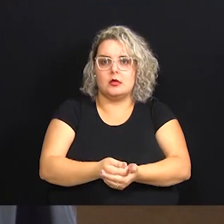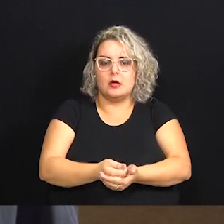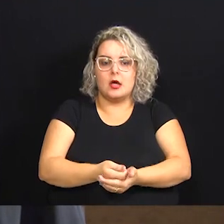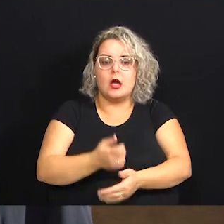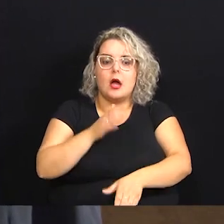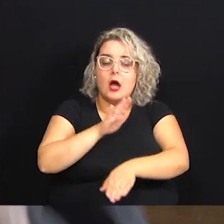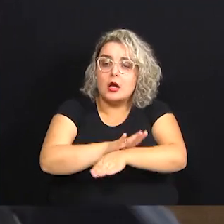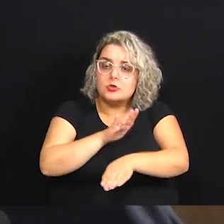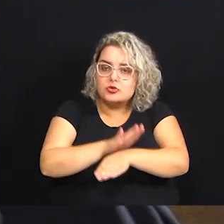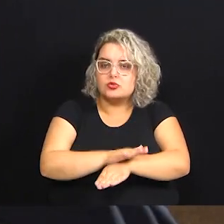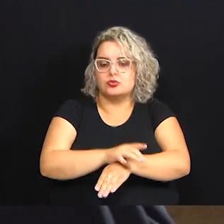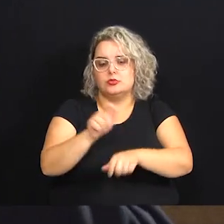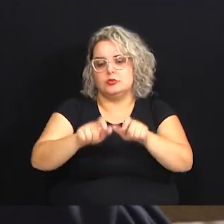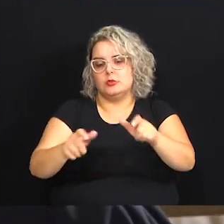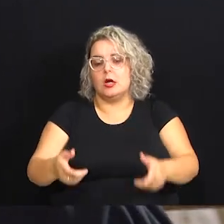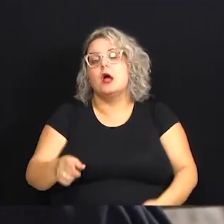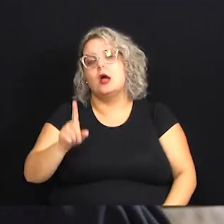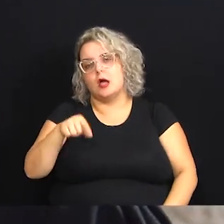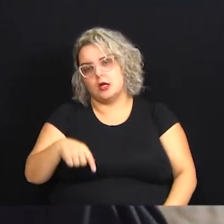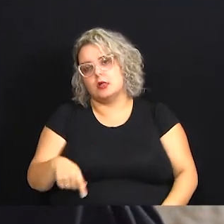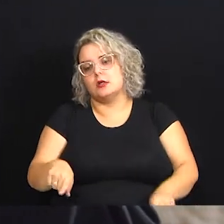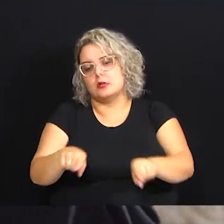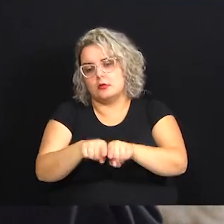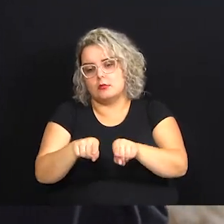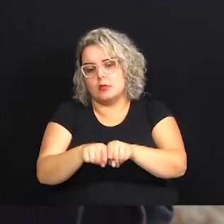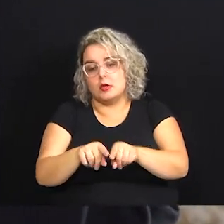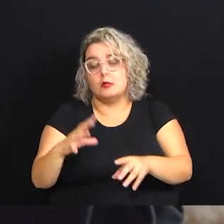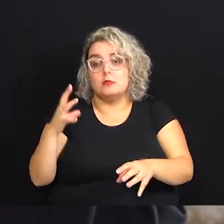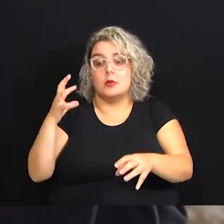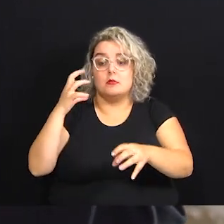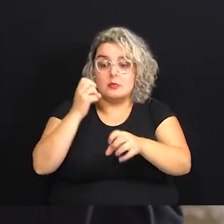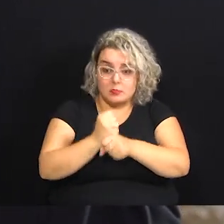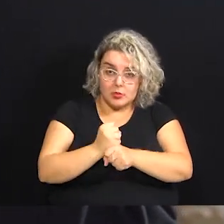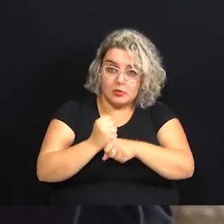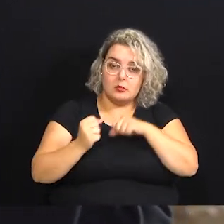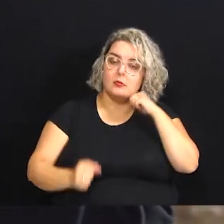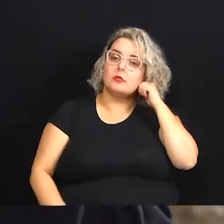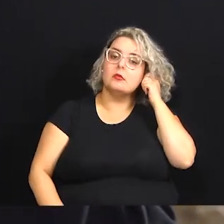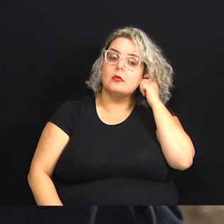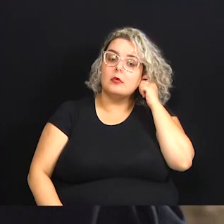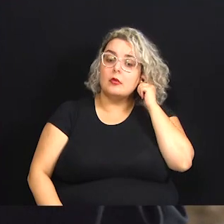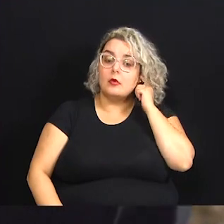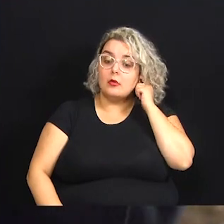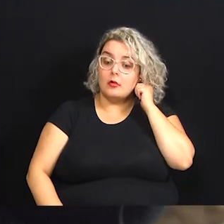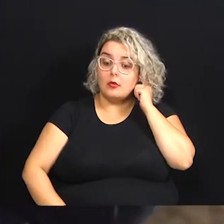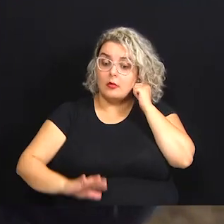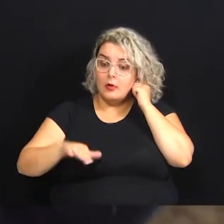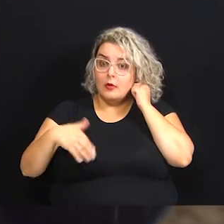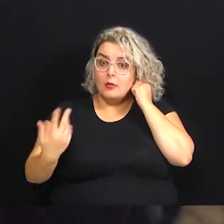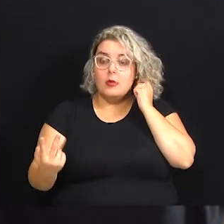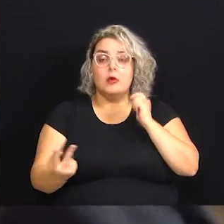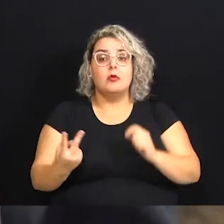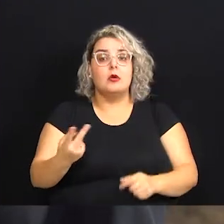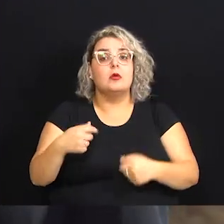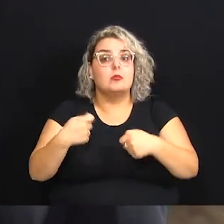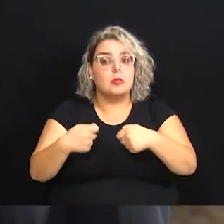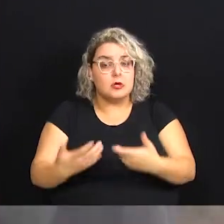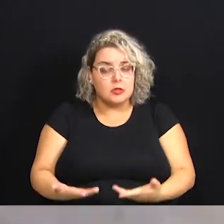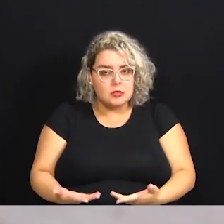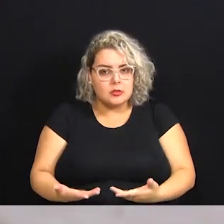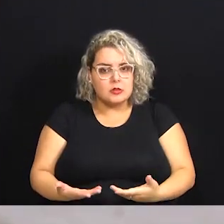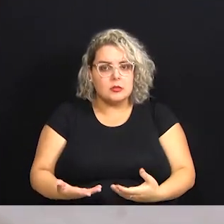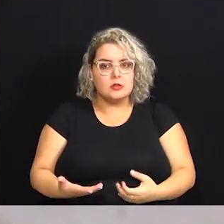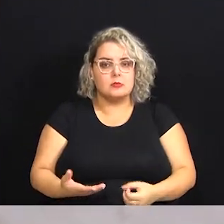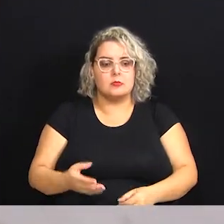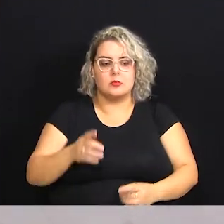dessas pessoas. Daí a necessidade também de você calcular qual é o valor que você precisa